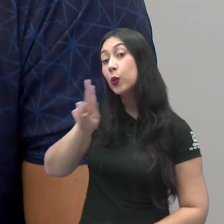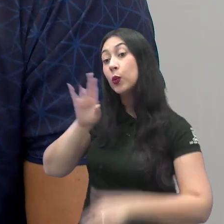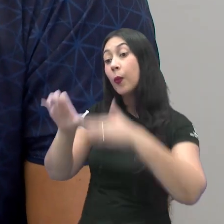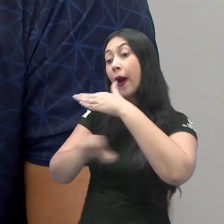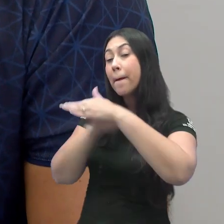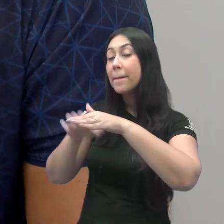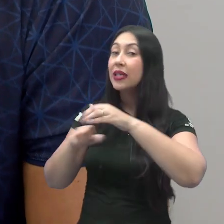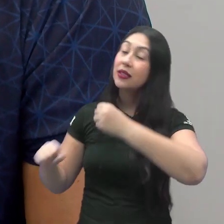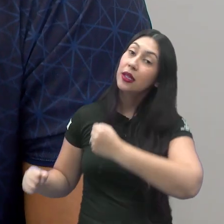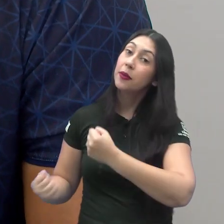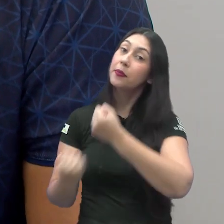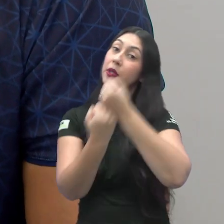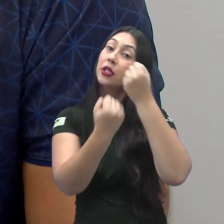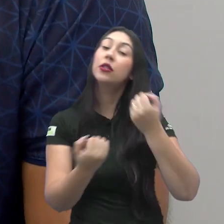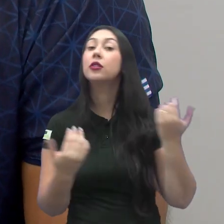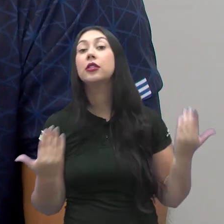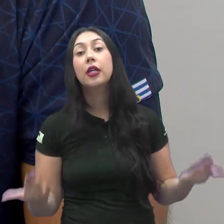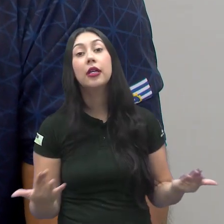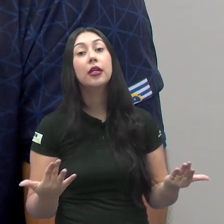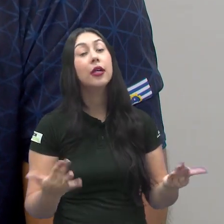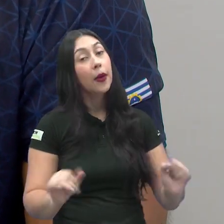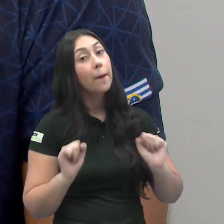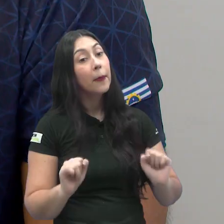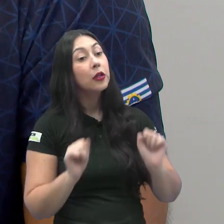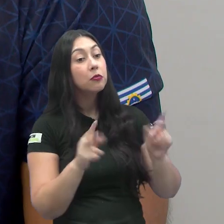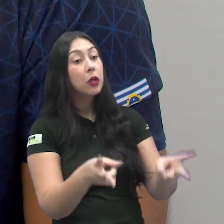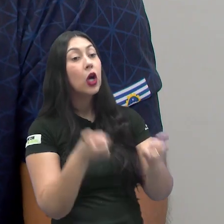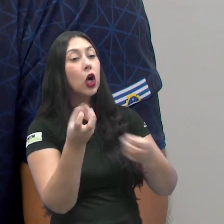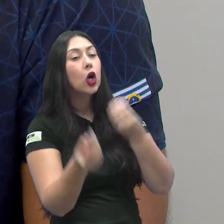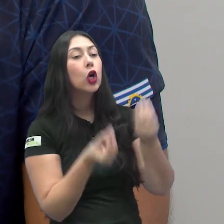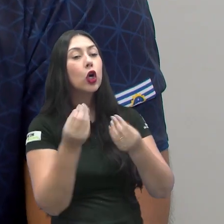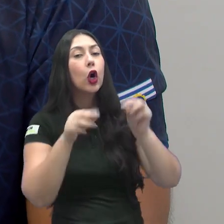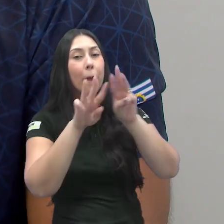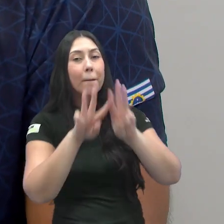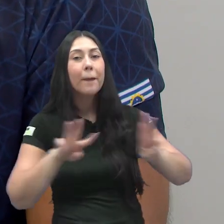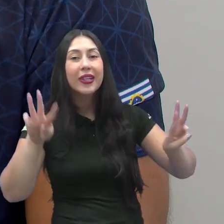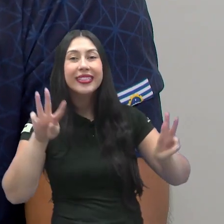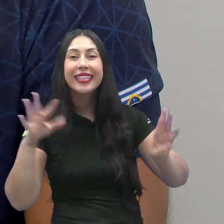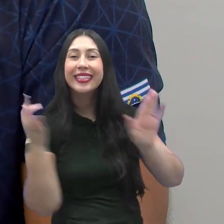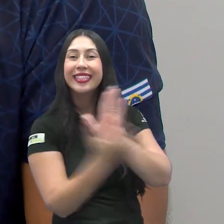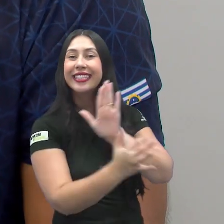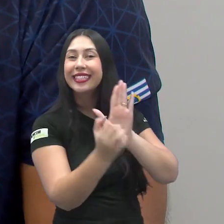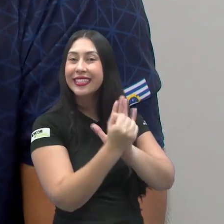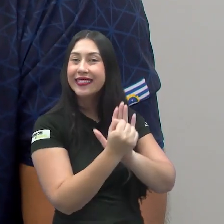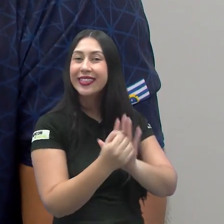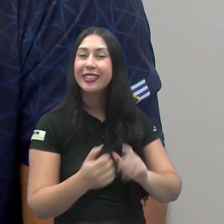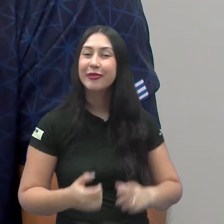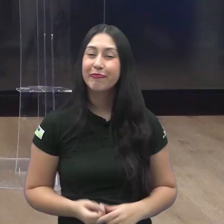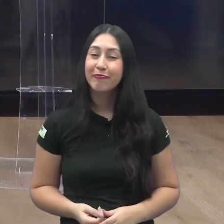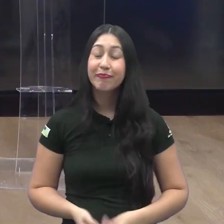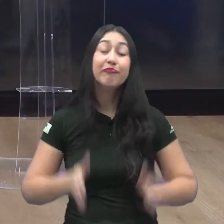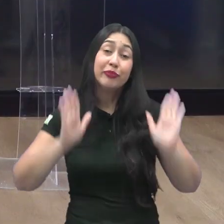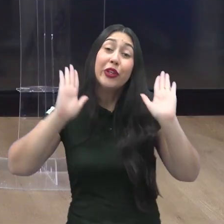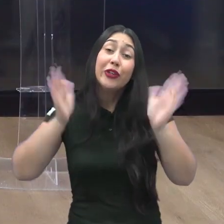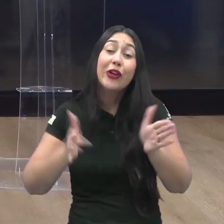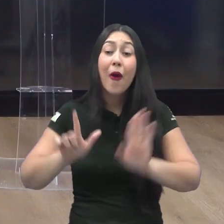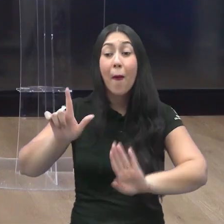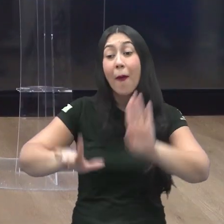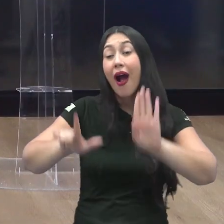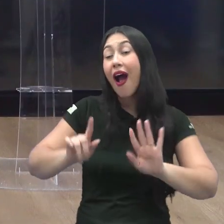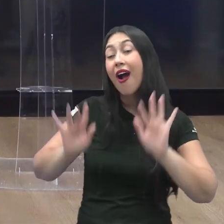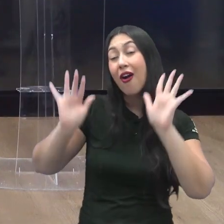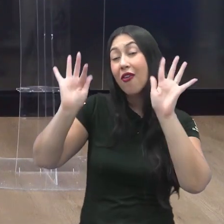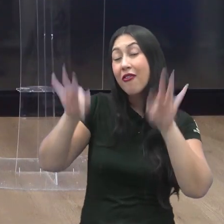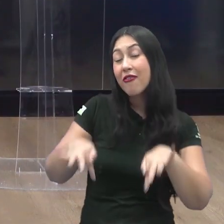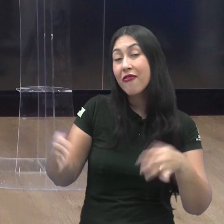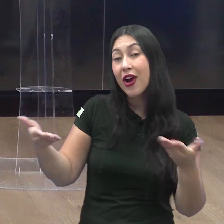estão realizando essas corridas e lá a pessoa vai encontrar todo o caminho para poder acessar o site e também fazer a sua inscrição. Chegamos ao fim